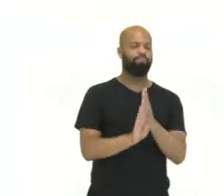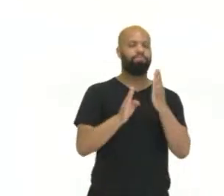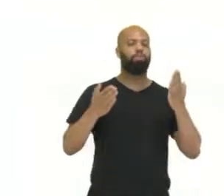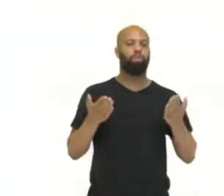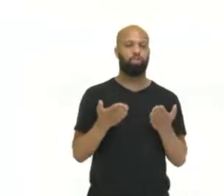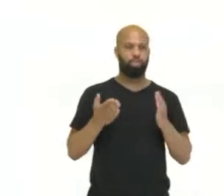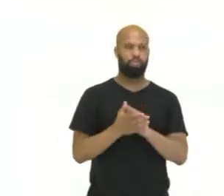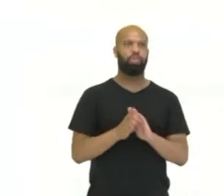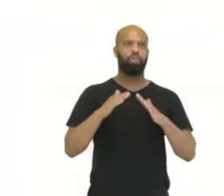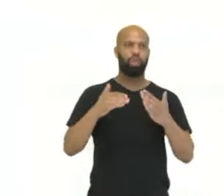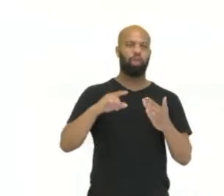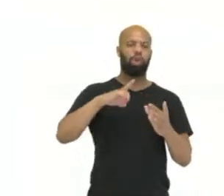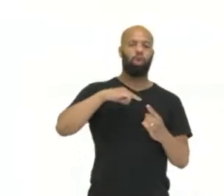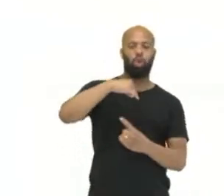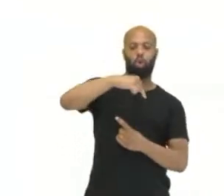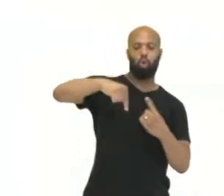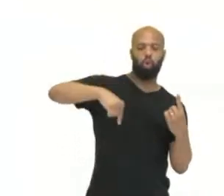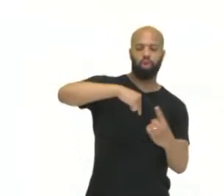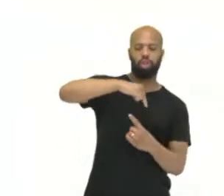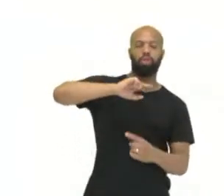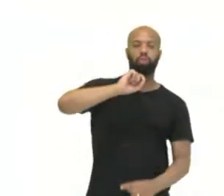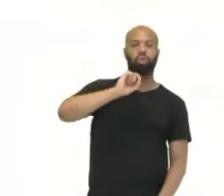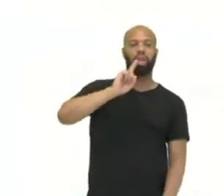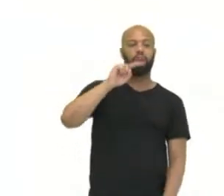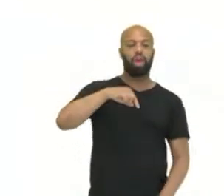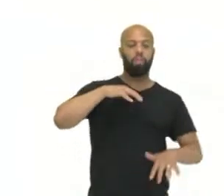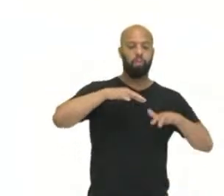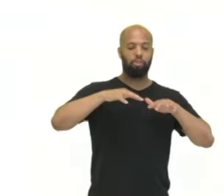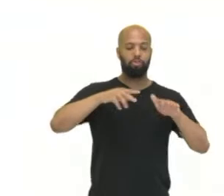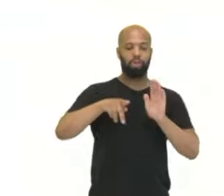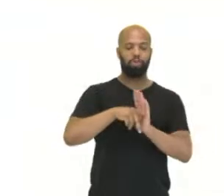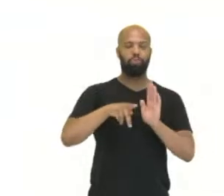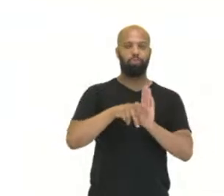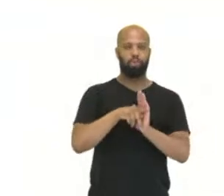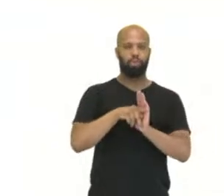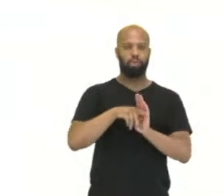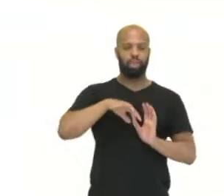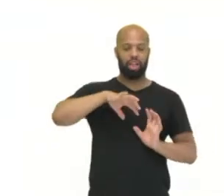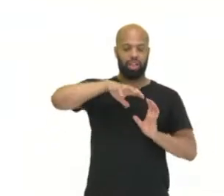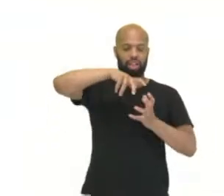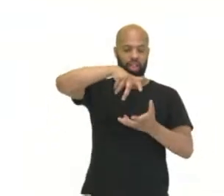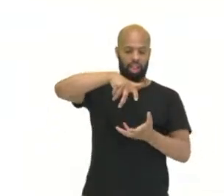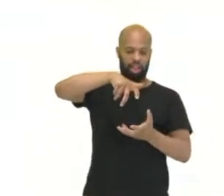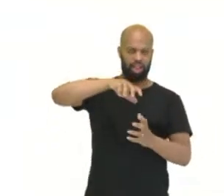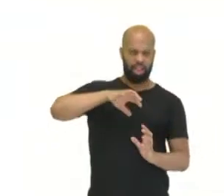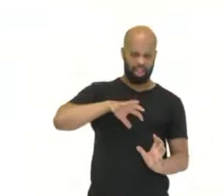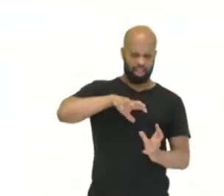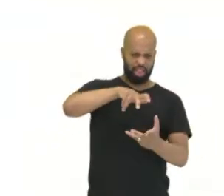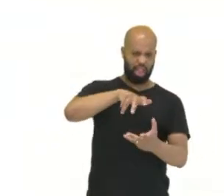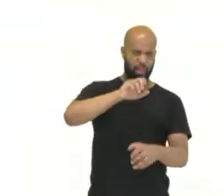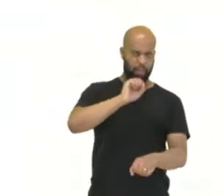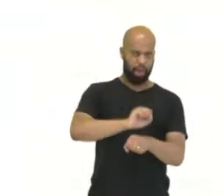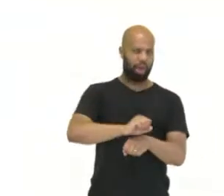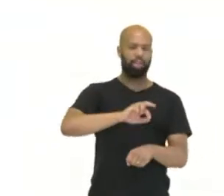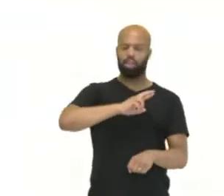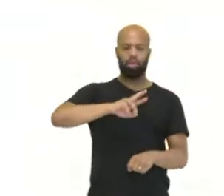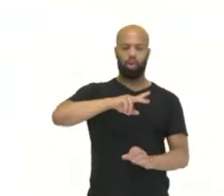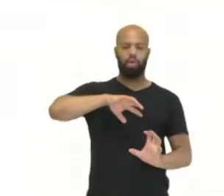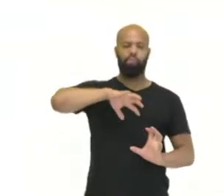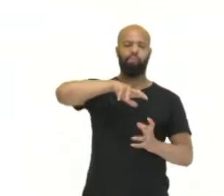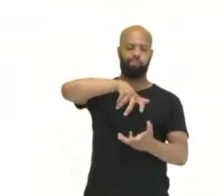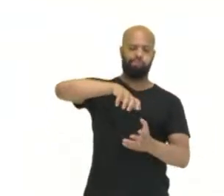A rotação é um dos movimentos da Terra. A Terra, ela não fica parada no espaço, ela se